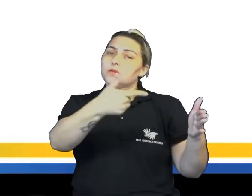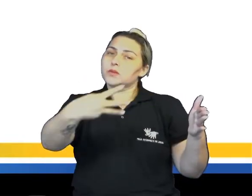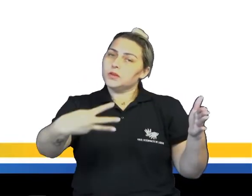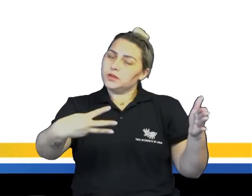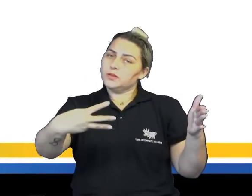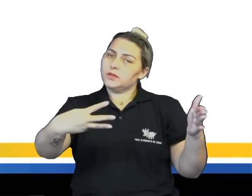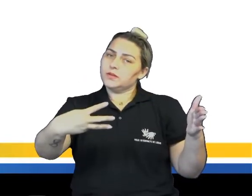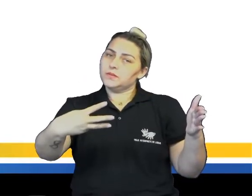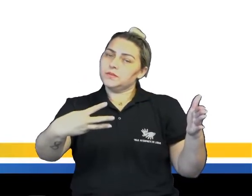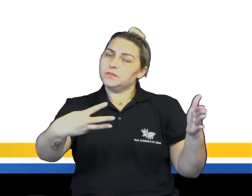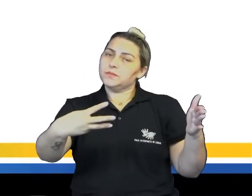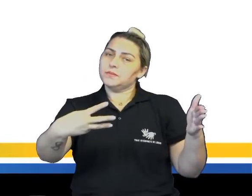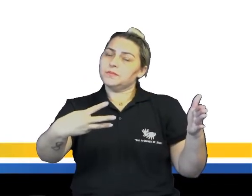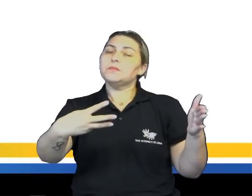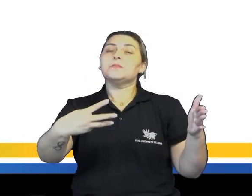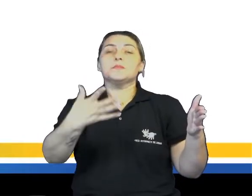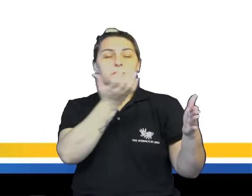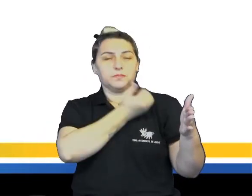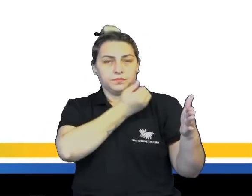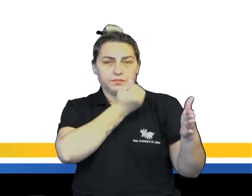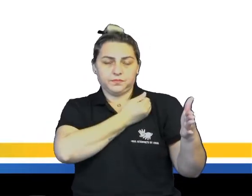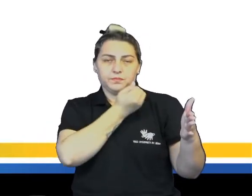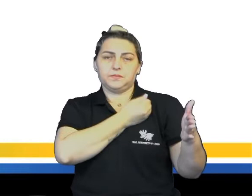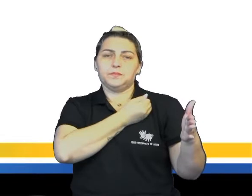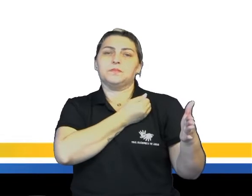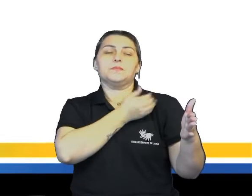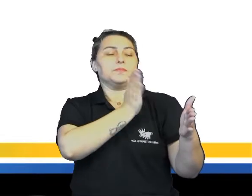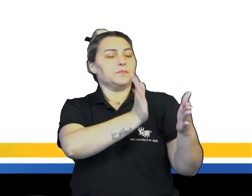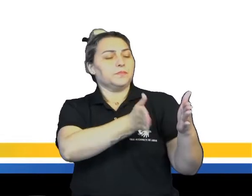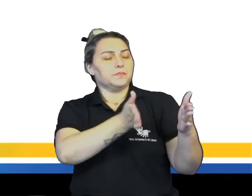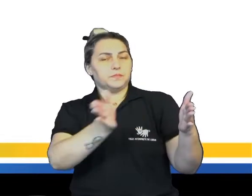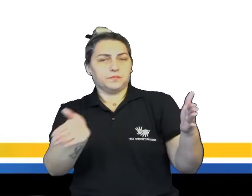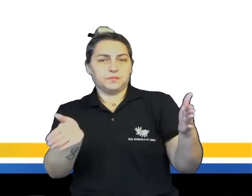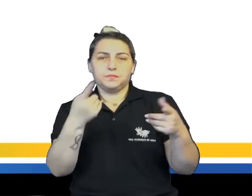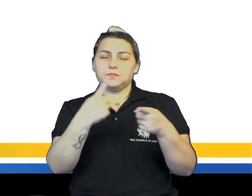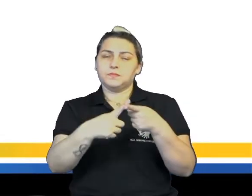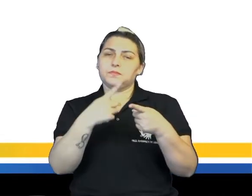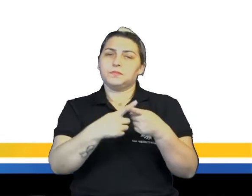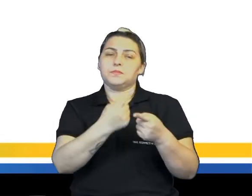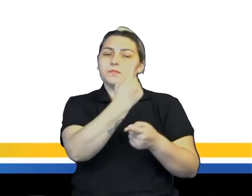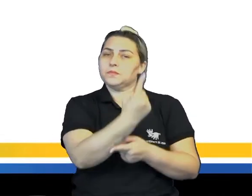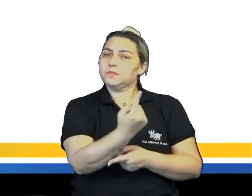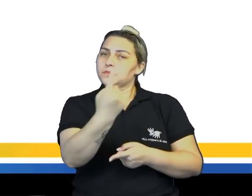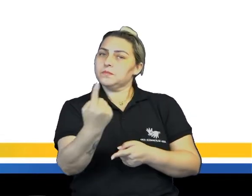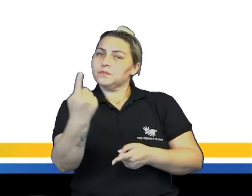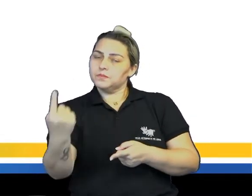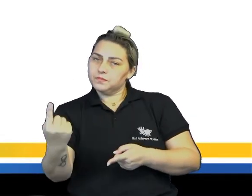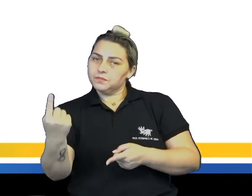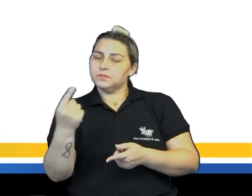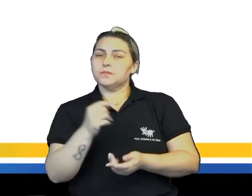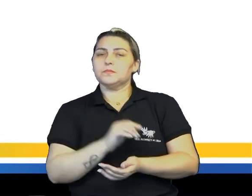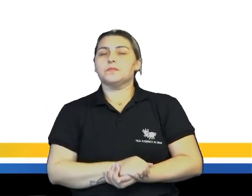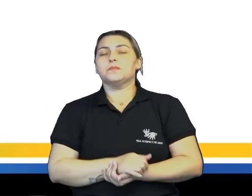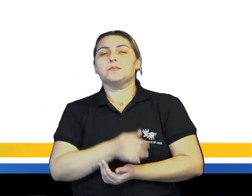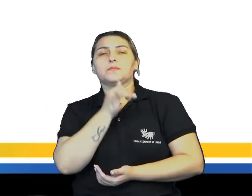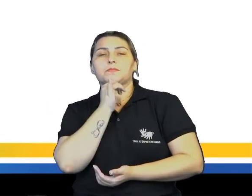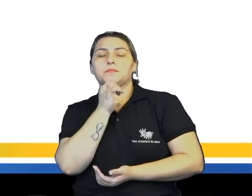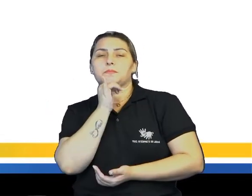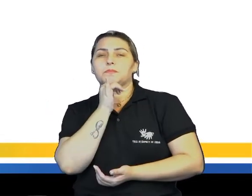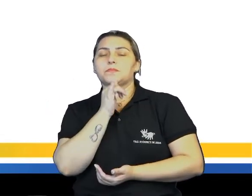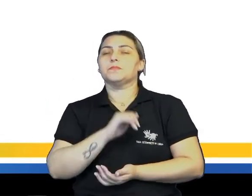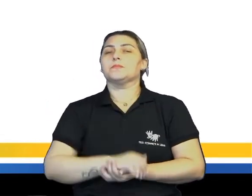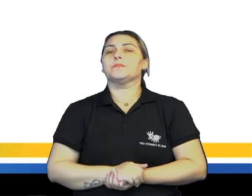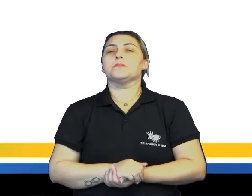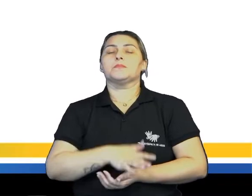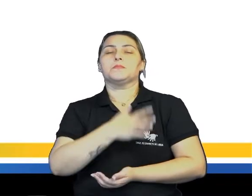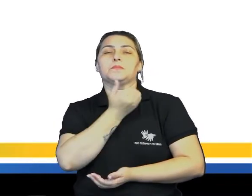2 e 3. Esses números são consecutivos, porque vem um após o outro. E, por exemplo,